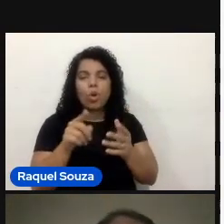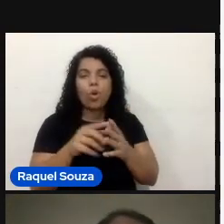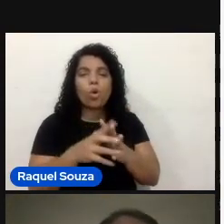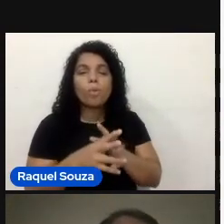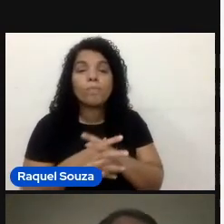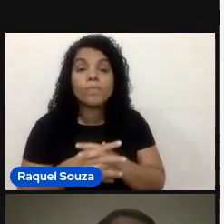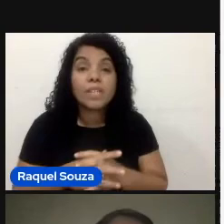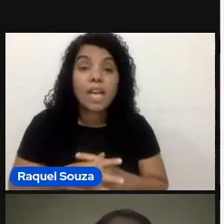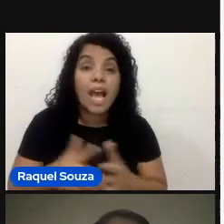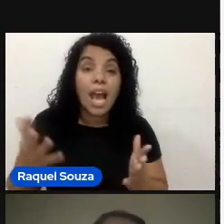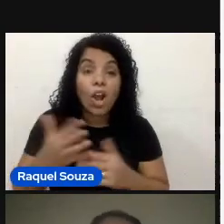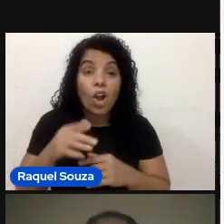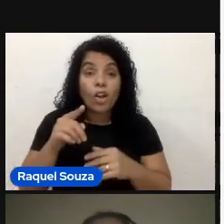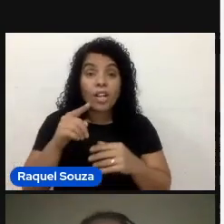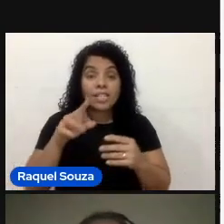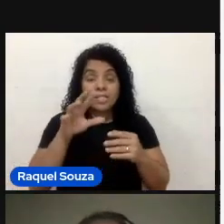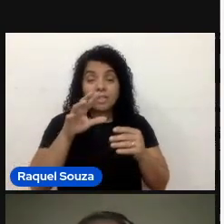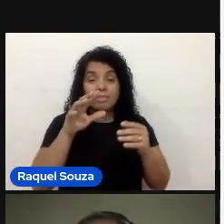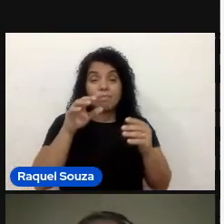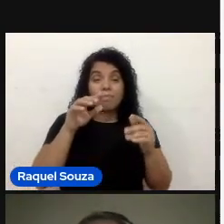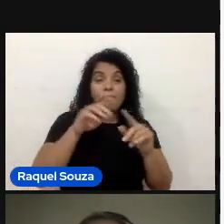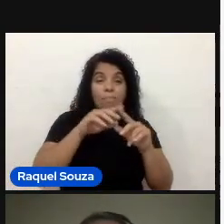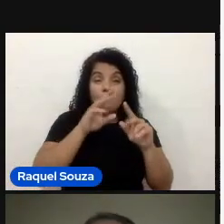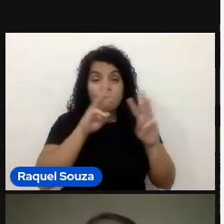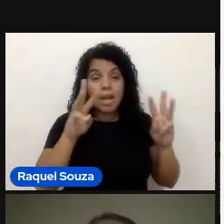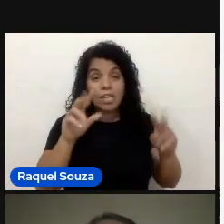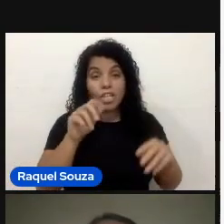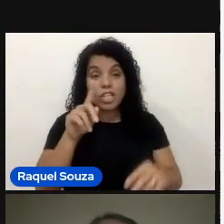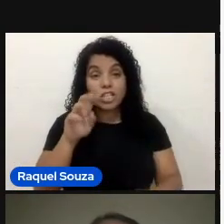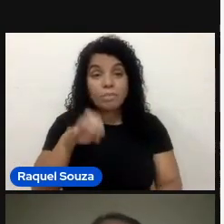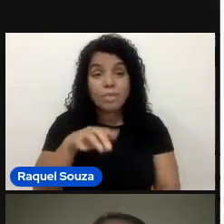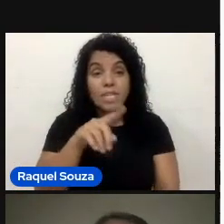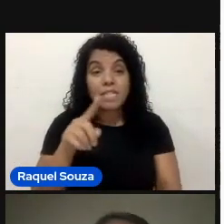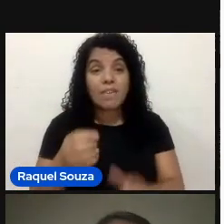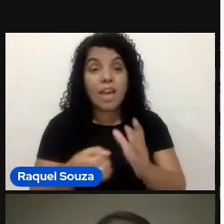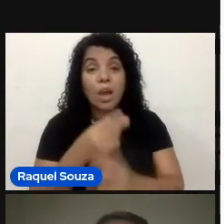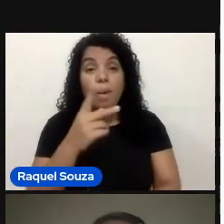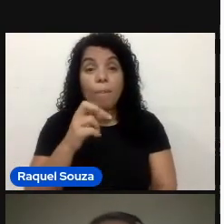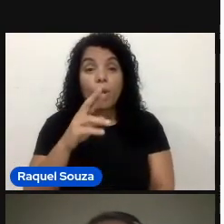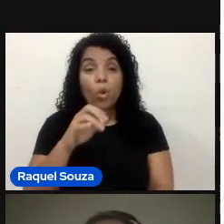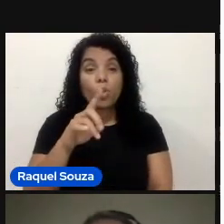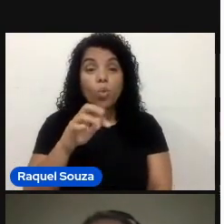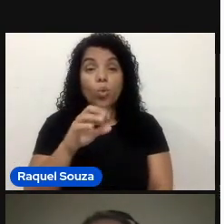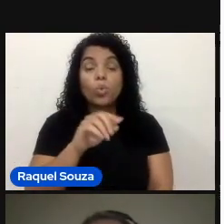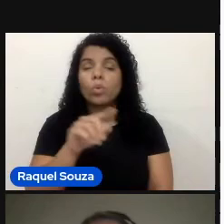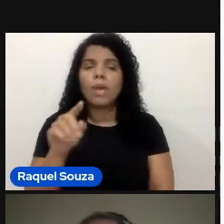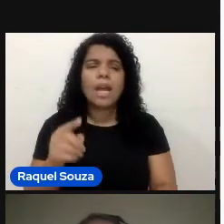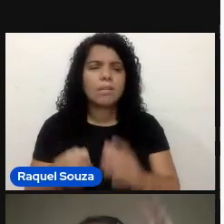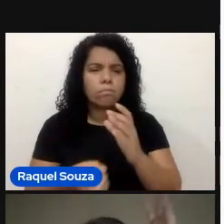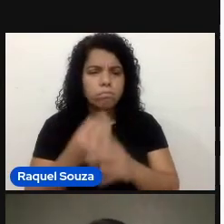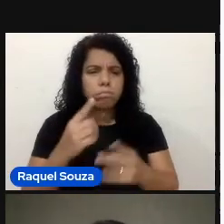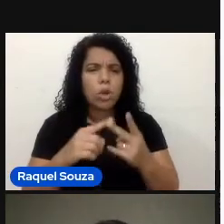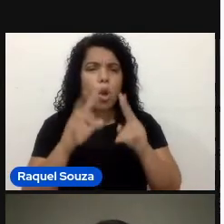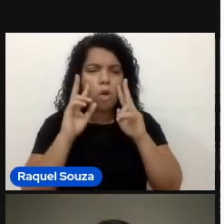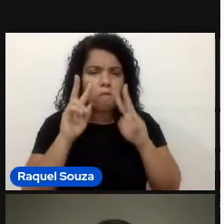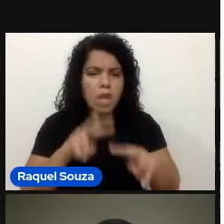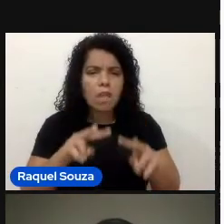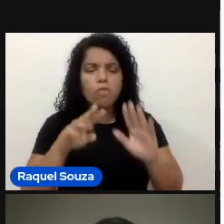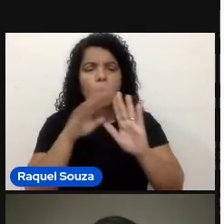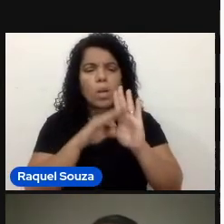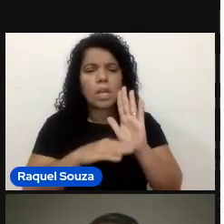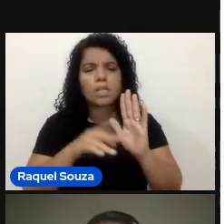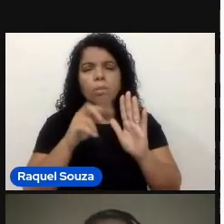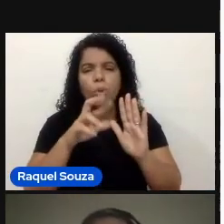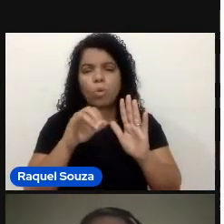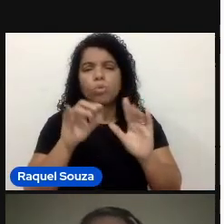para essa página de admin, você vai criar um produto. E aí criou, verificou na lista de produtos que o produto está